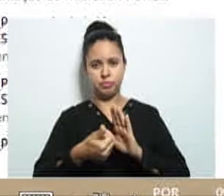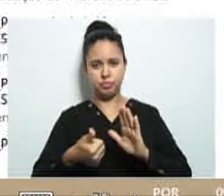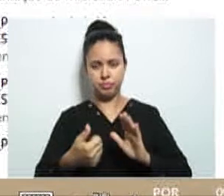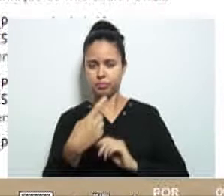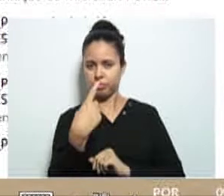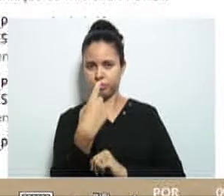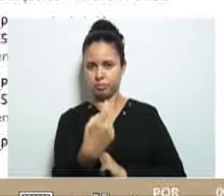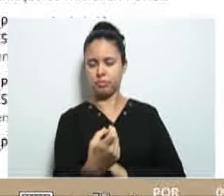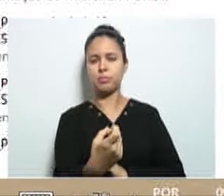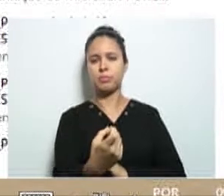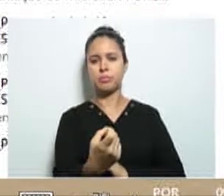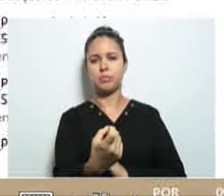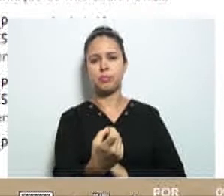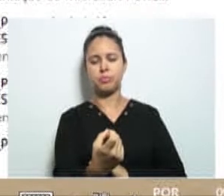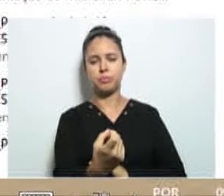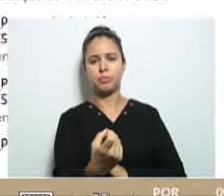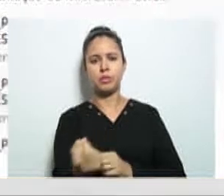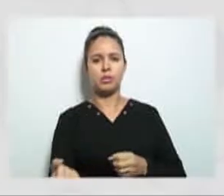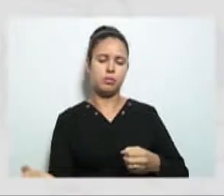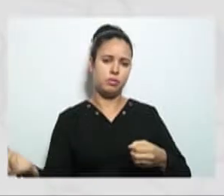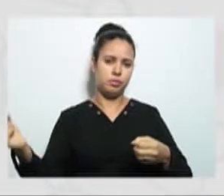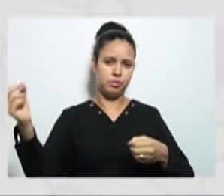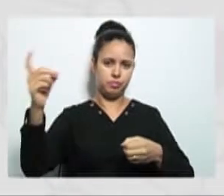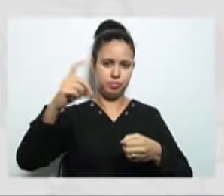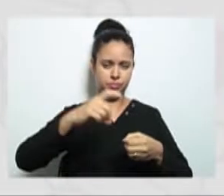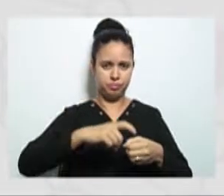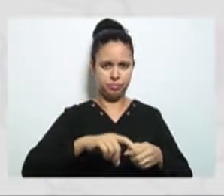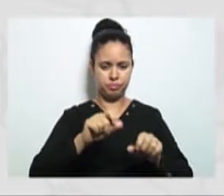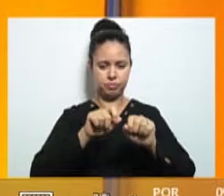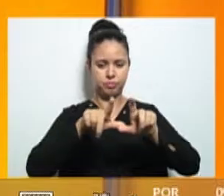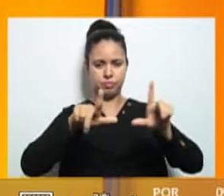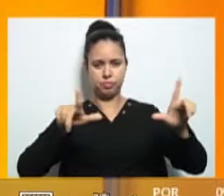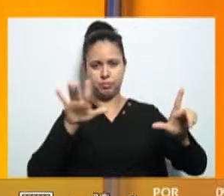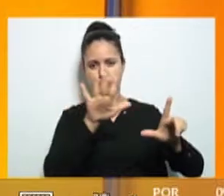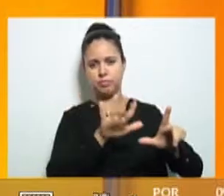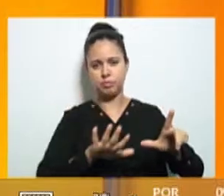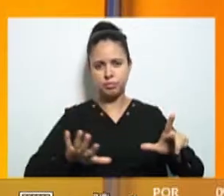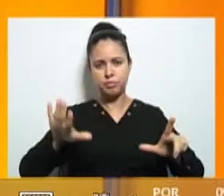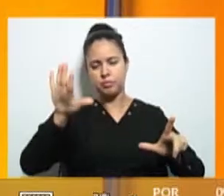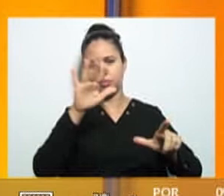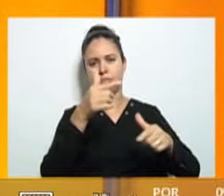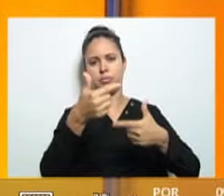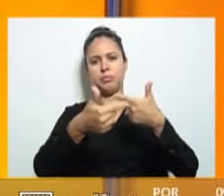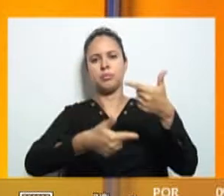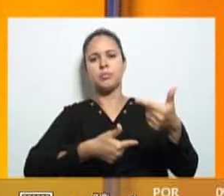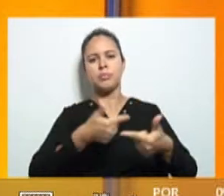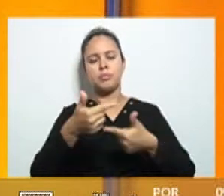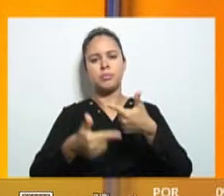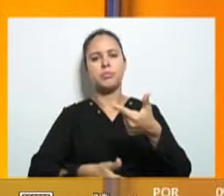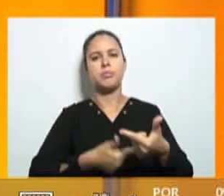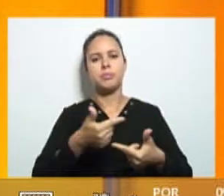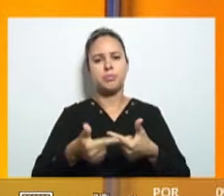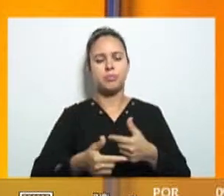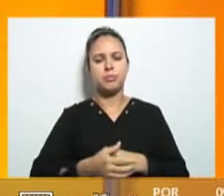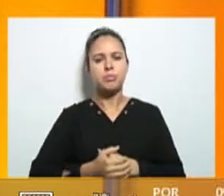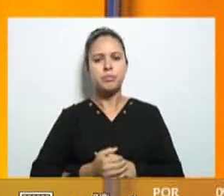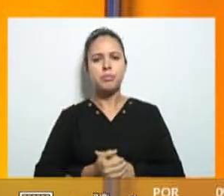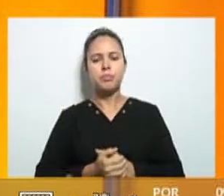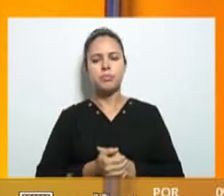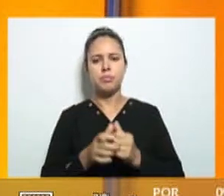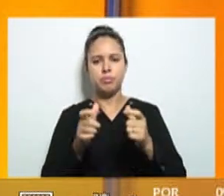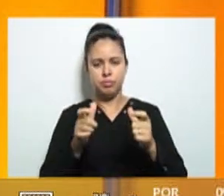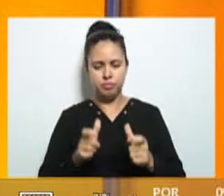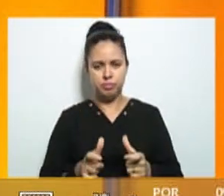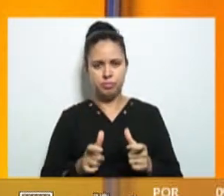lixeira, tá? Sumiu da minha lixeira, ele voltou para onde, gente? Lá para minha área de trabalho, que era onde